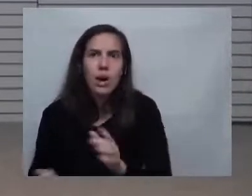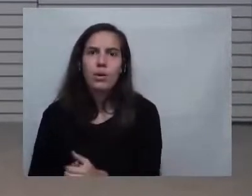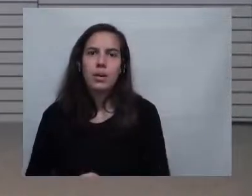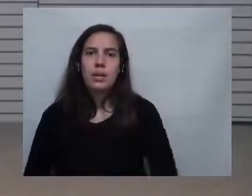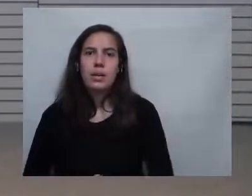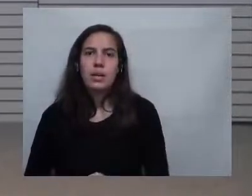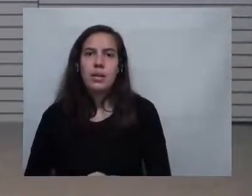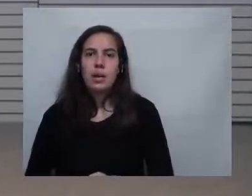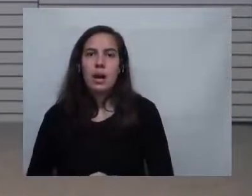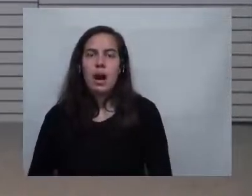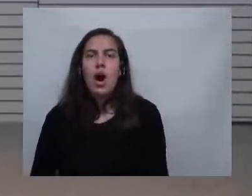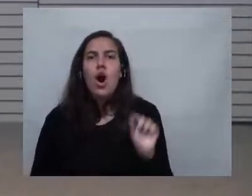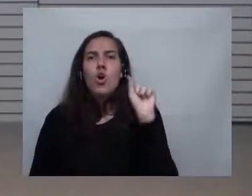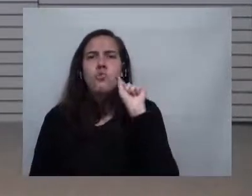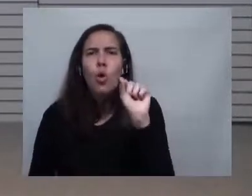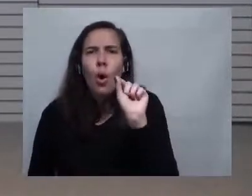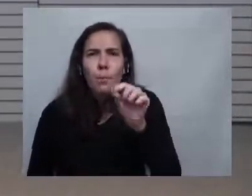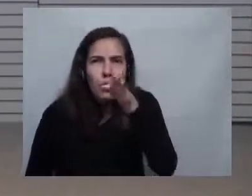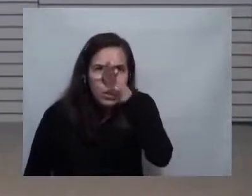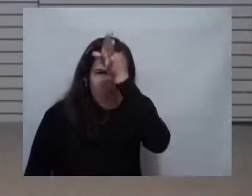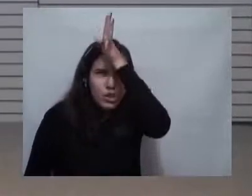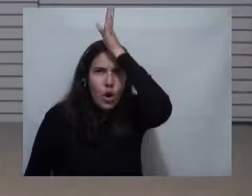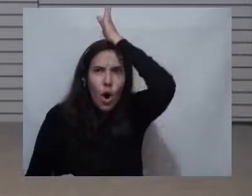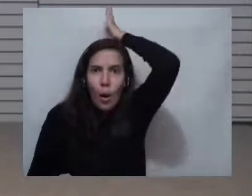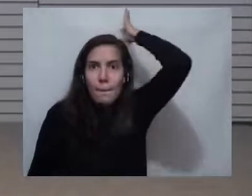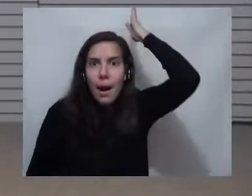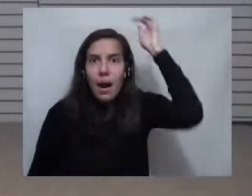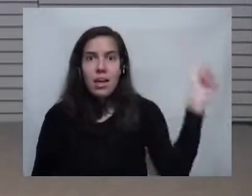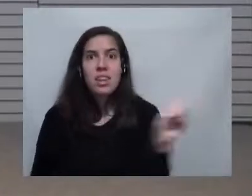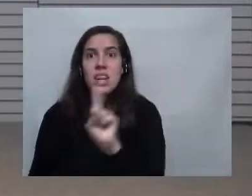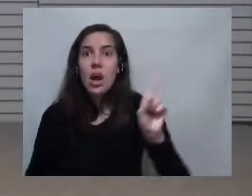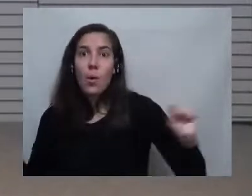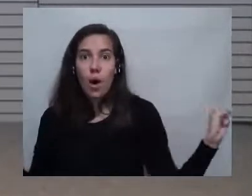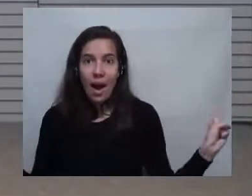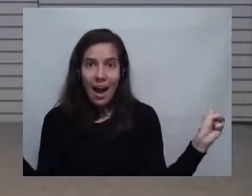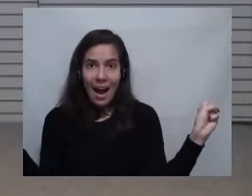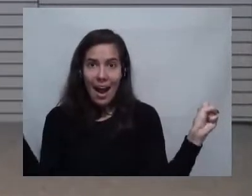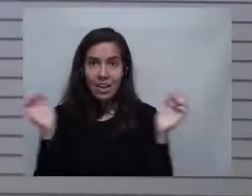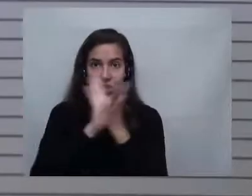E como que o império romano não acabou com o cristianismo